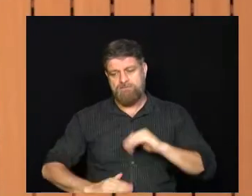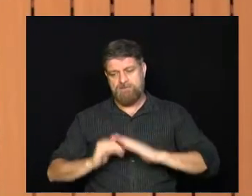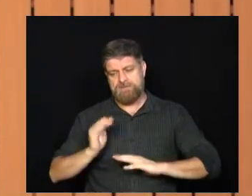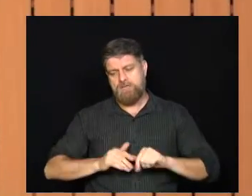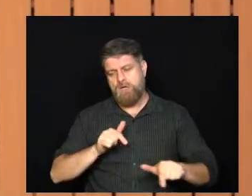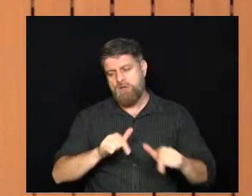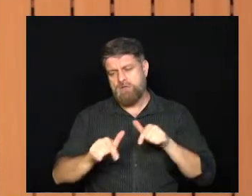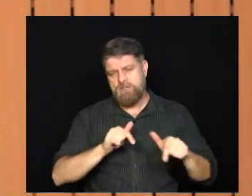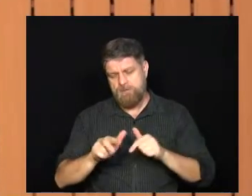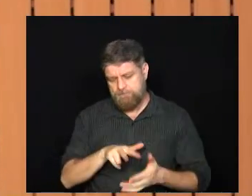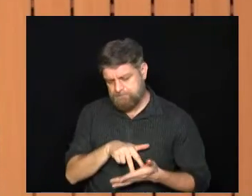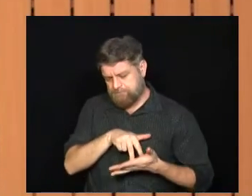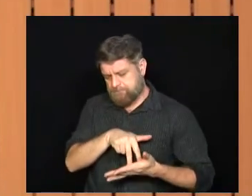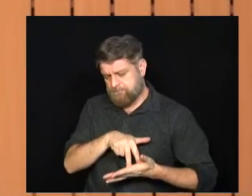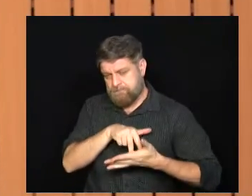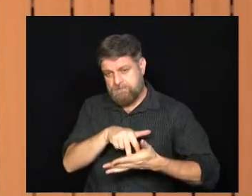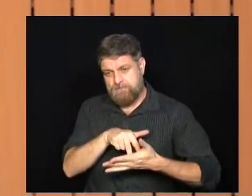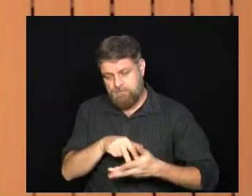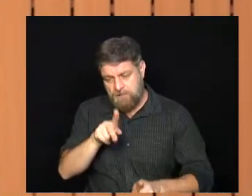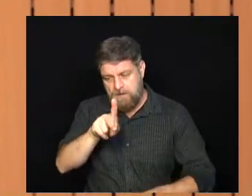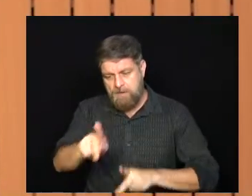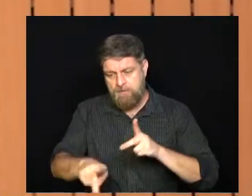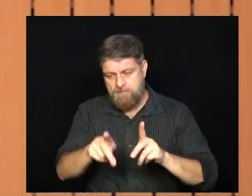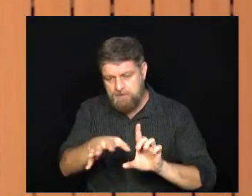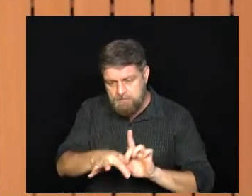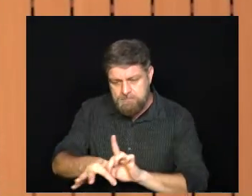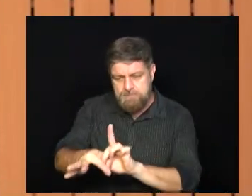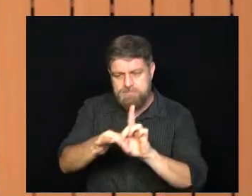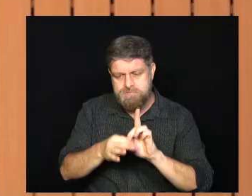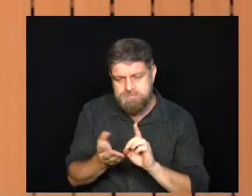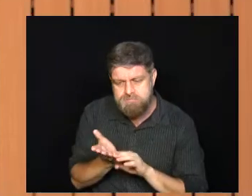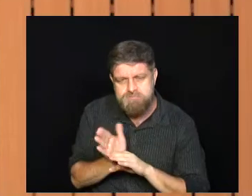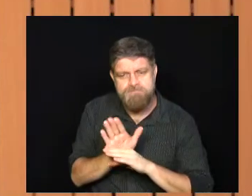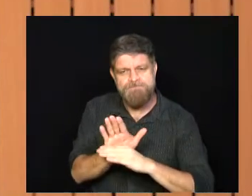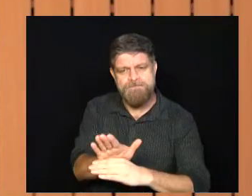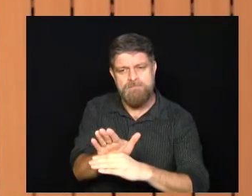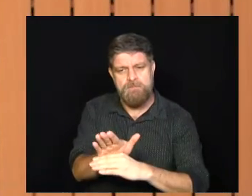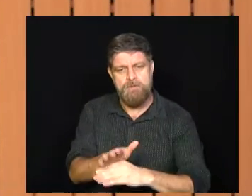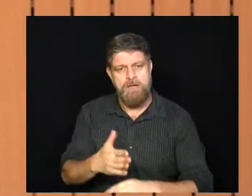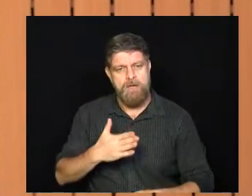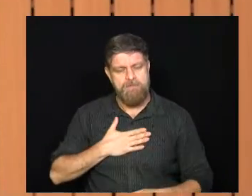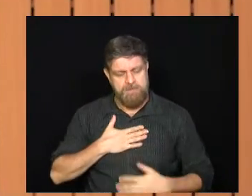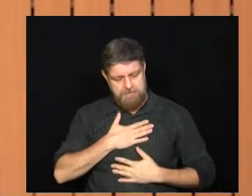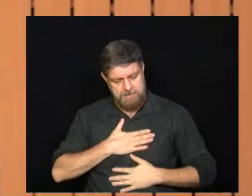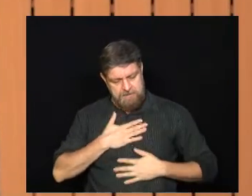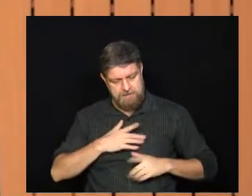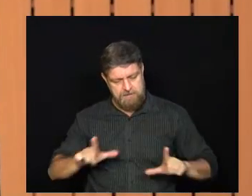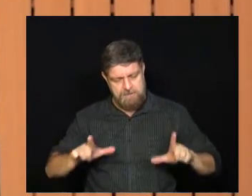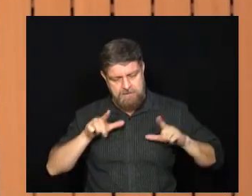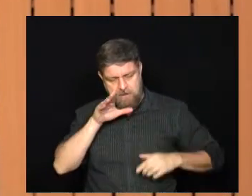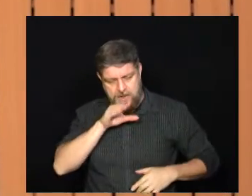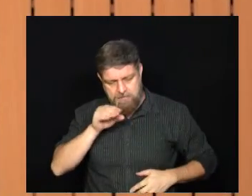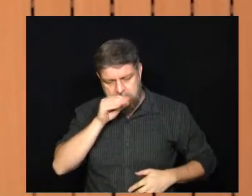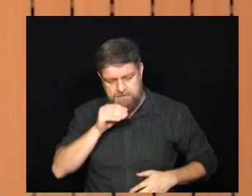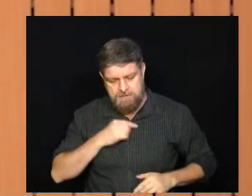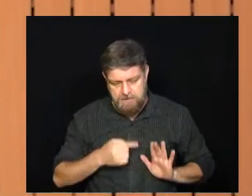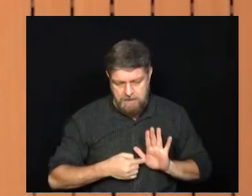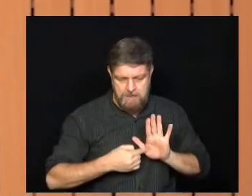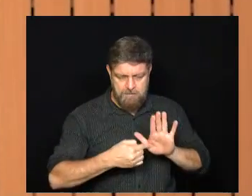com firmeza em prol da população de Campinas. E, para mim, é sempre um prazer estar aqui com vocês e poder